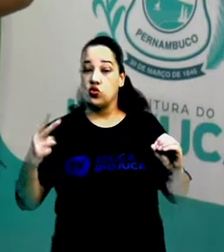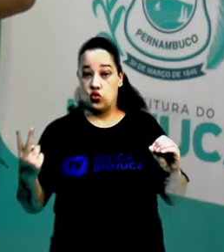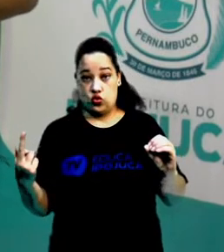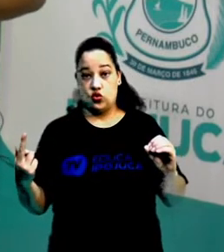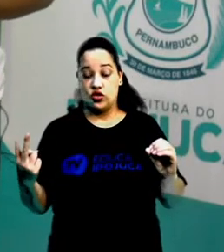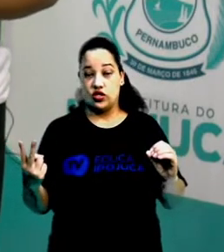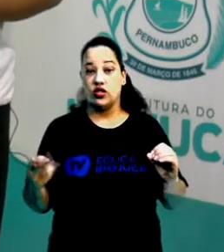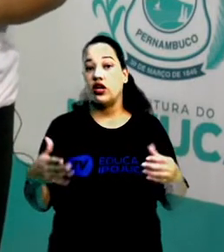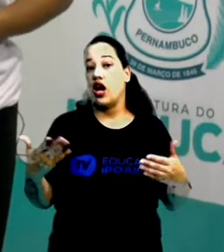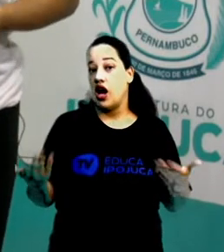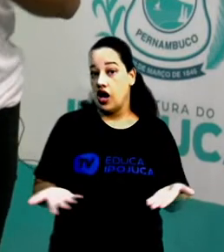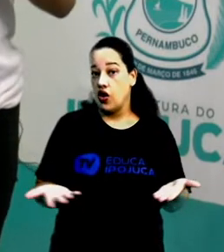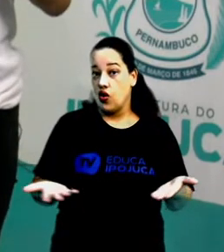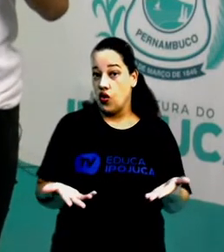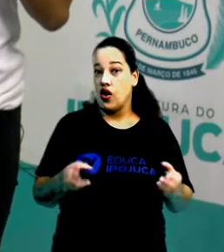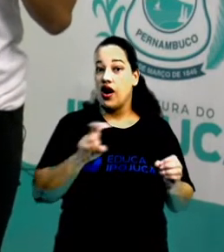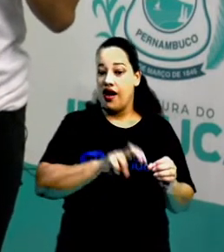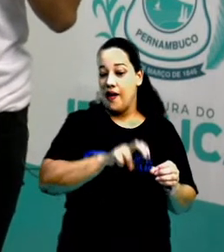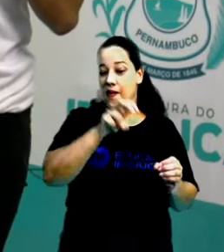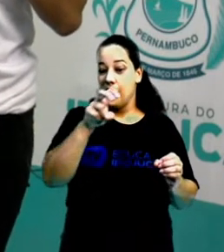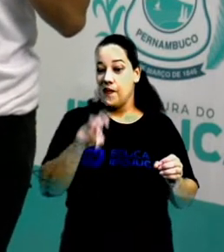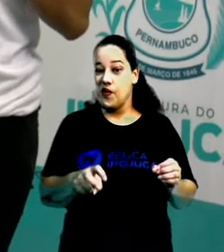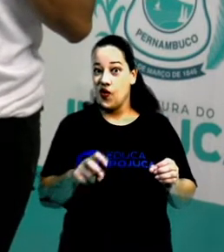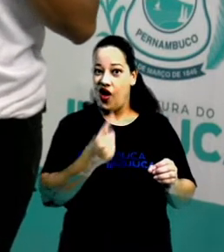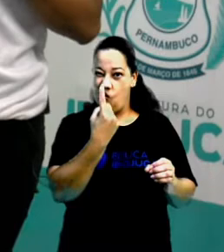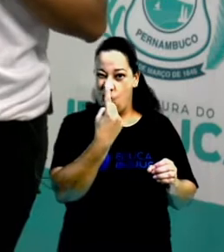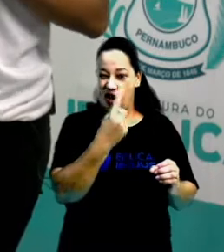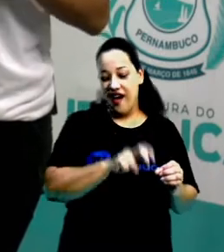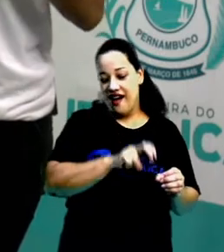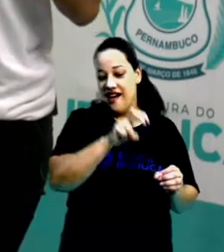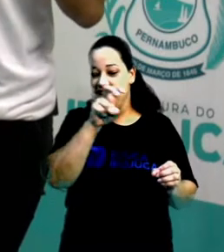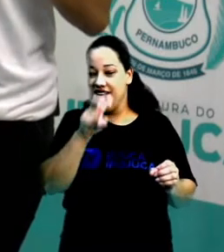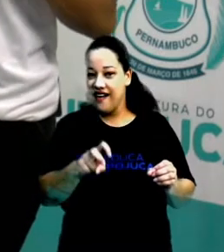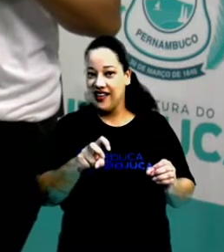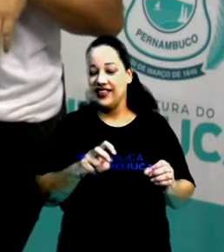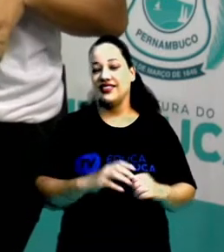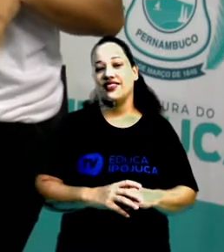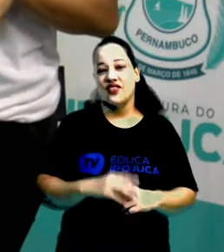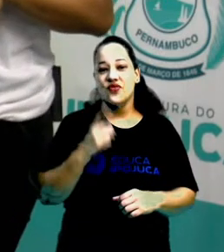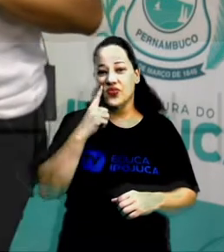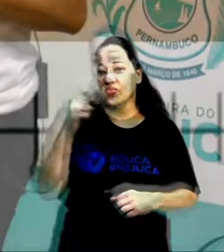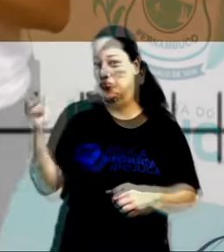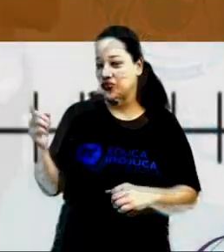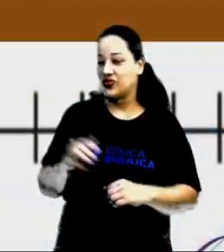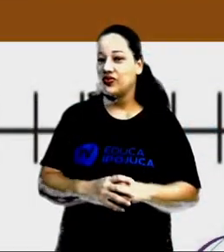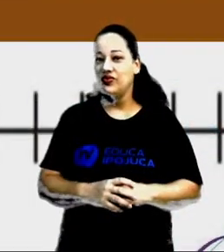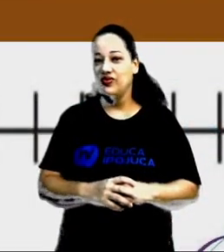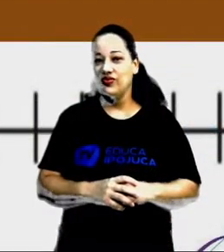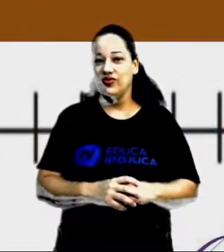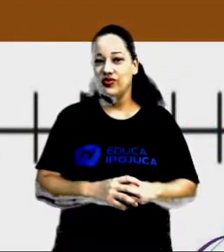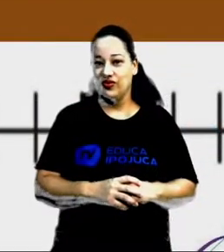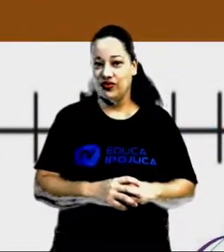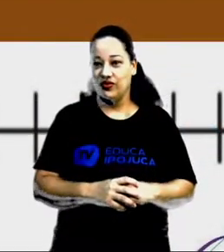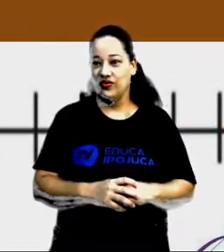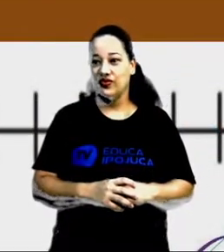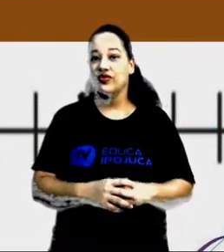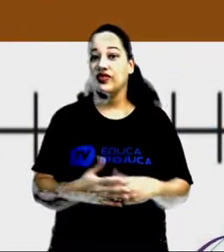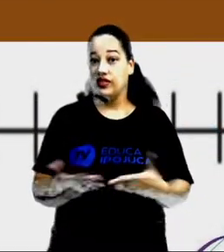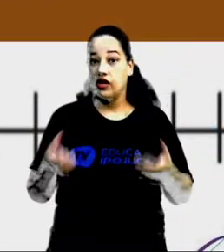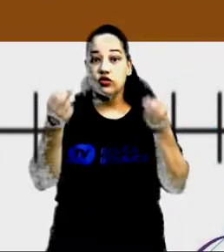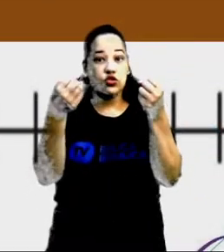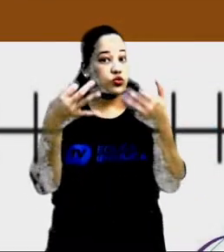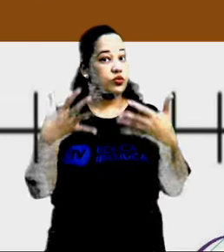2, a gente pula uma casinha. Vamos lá contar? Como eu já